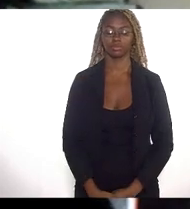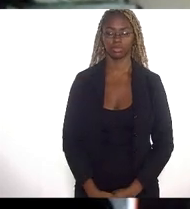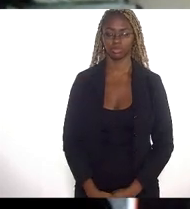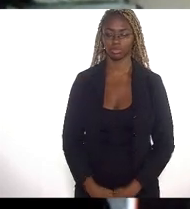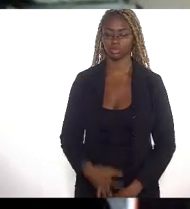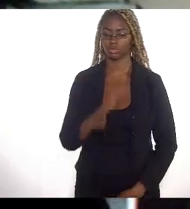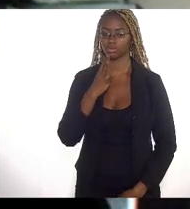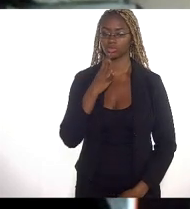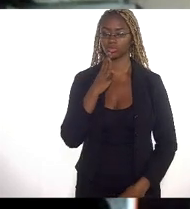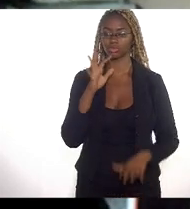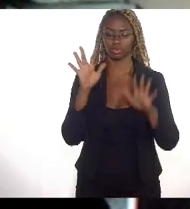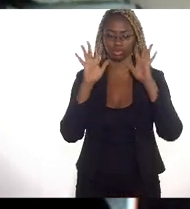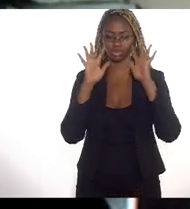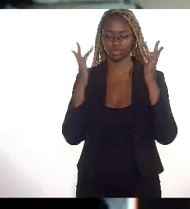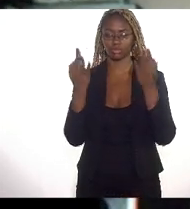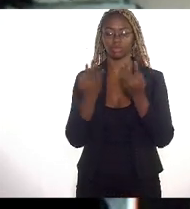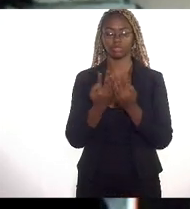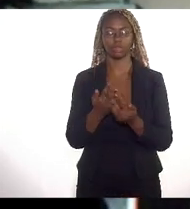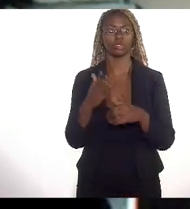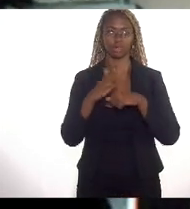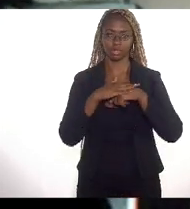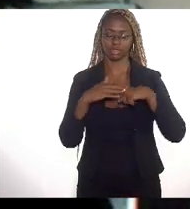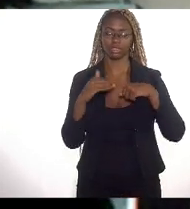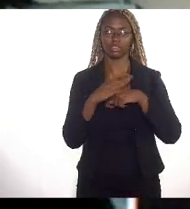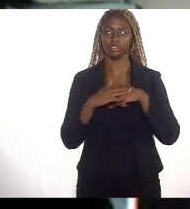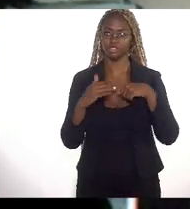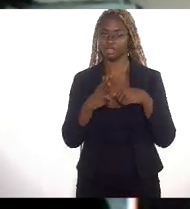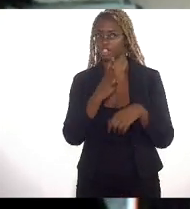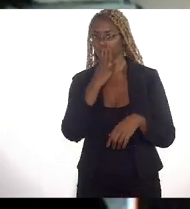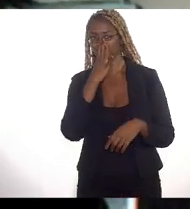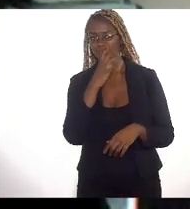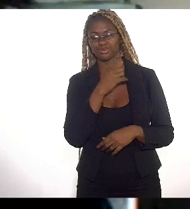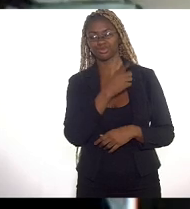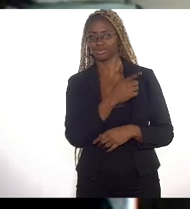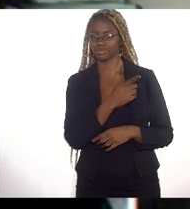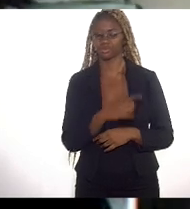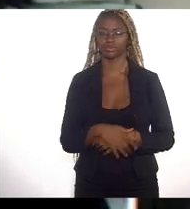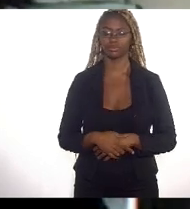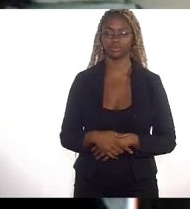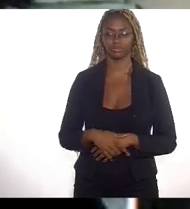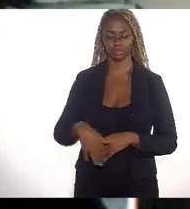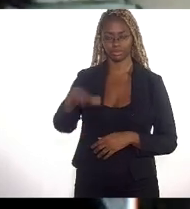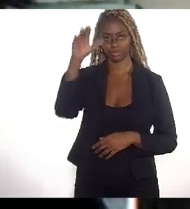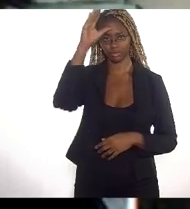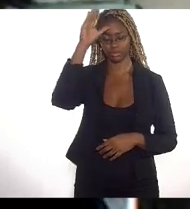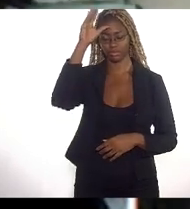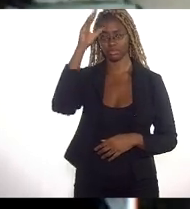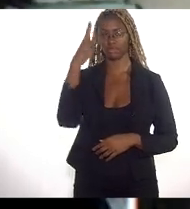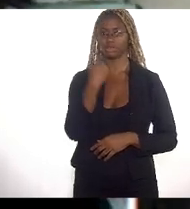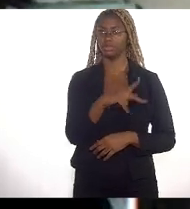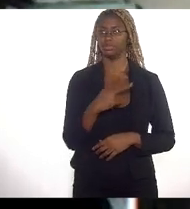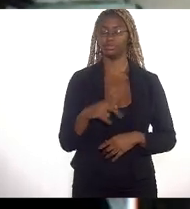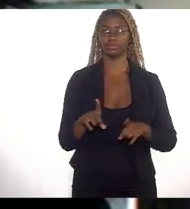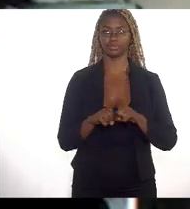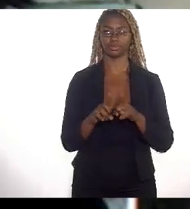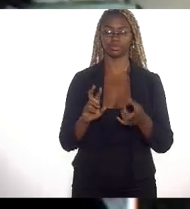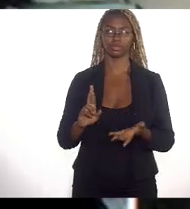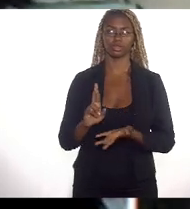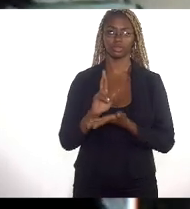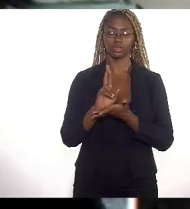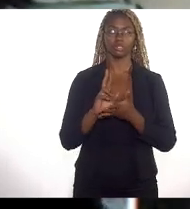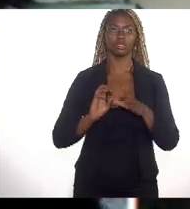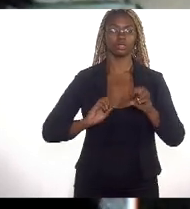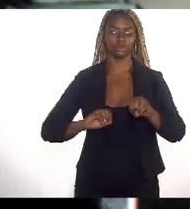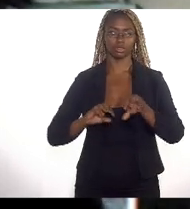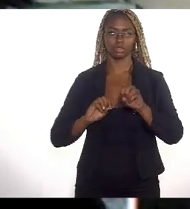Conheço toda a família, porque eu tenho muito carinho, muita admiração. A tia do ator Paulo Gustavo, uma grande referência na educação do